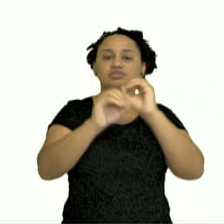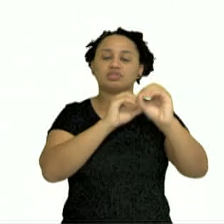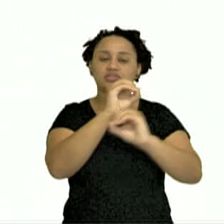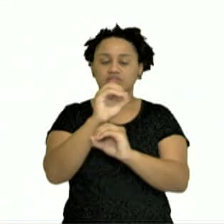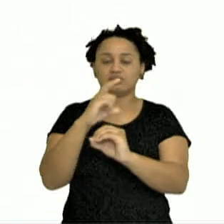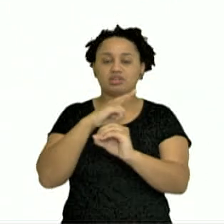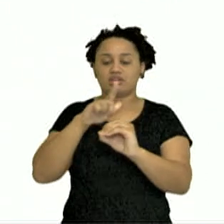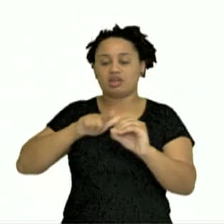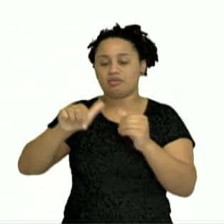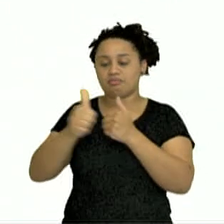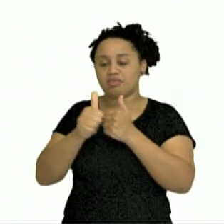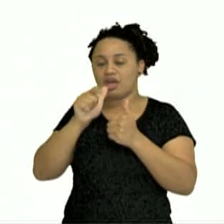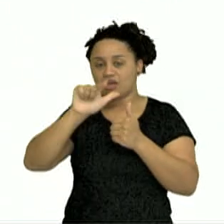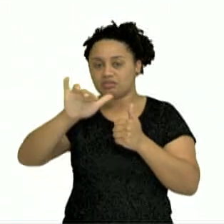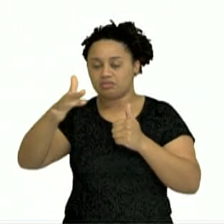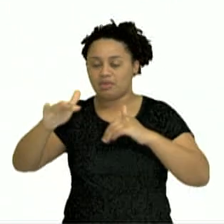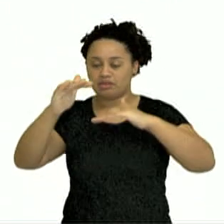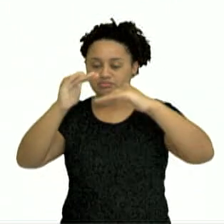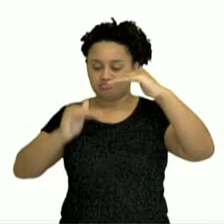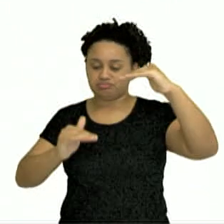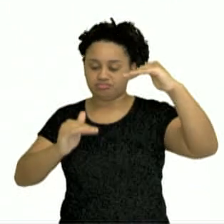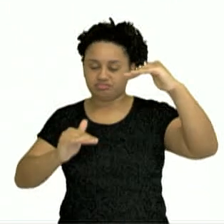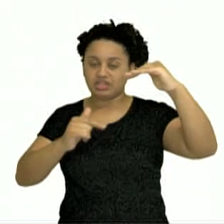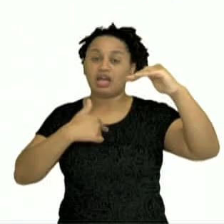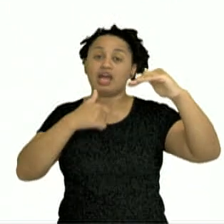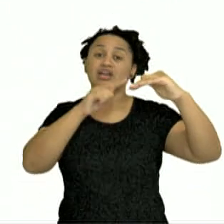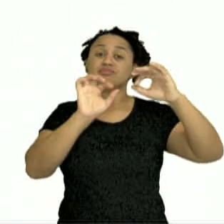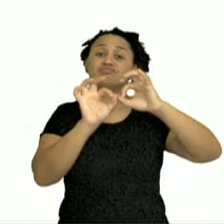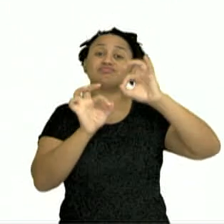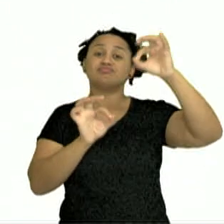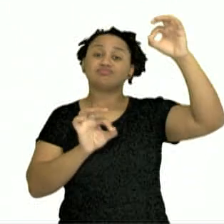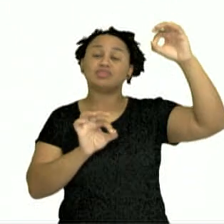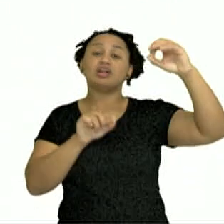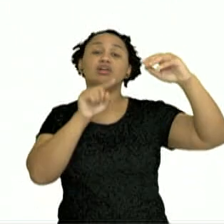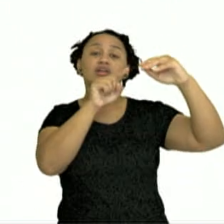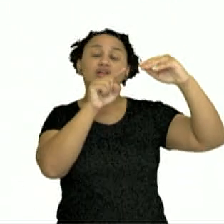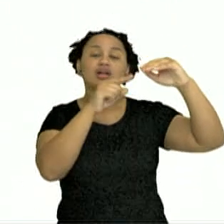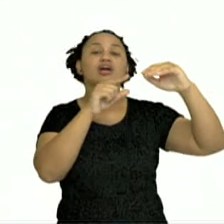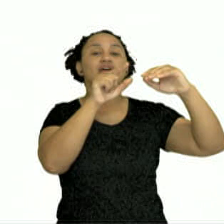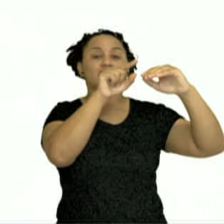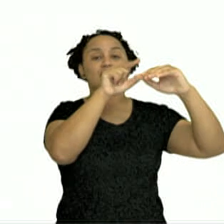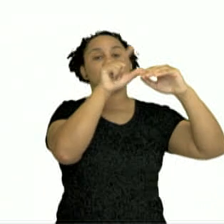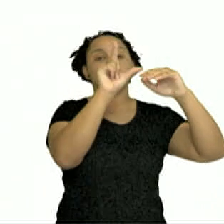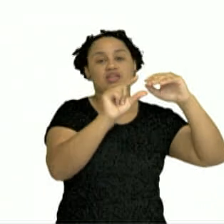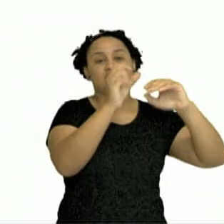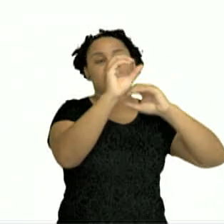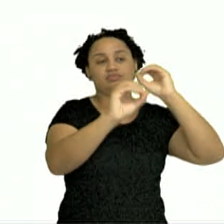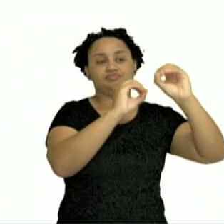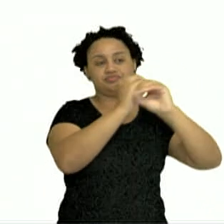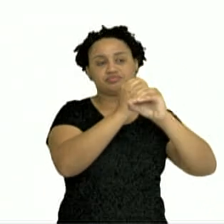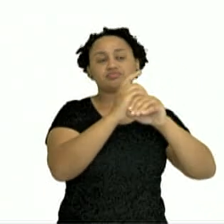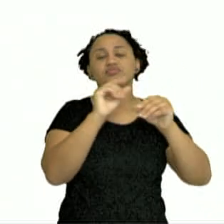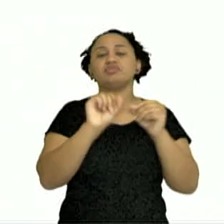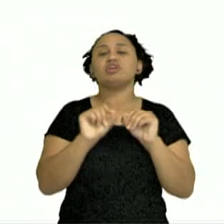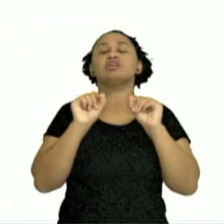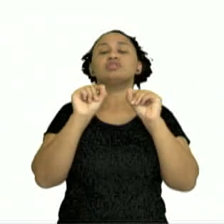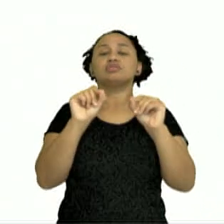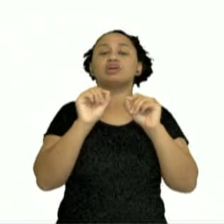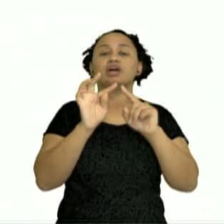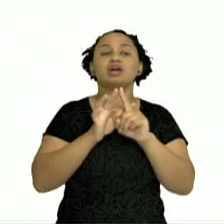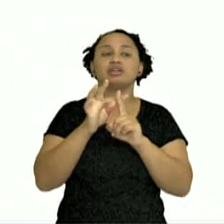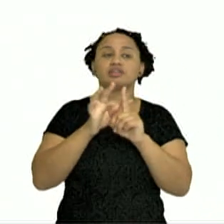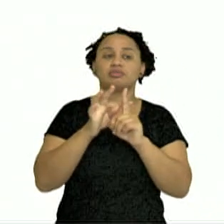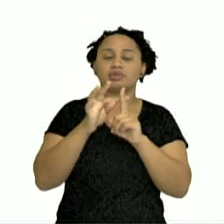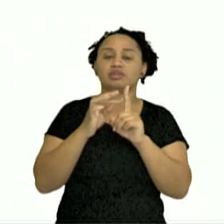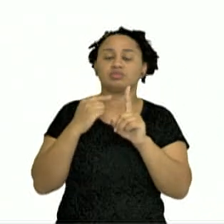ao nível do mar e uma área mais distante do nível do mar, ela também é menor. E isso, consequentemente, faz com que a